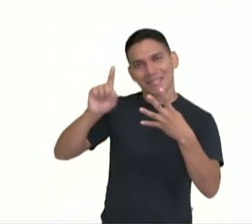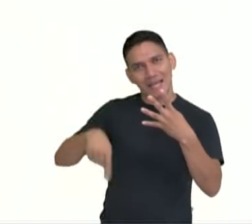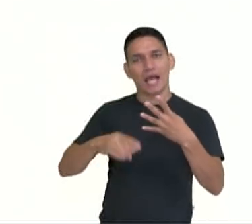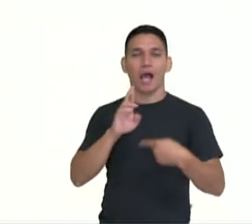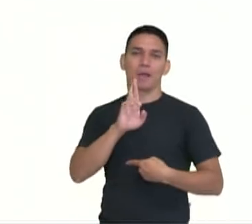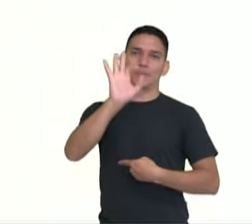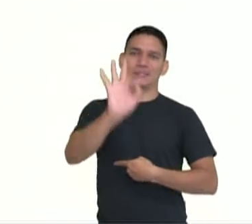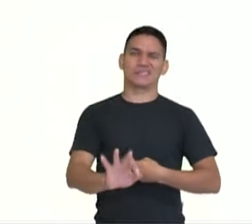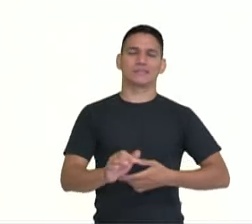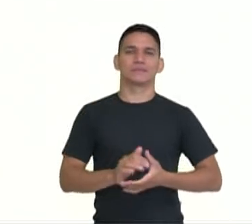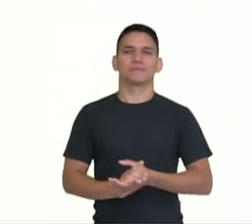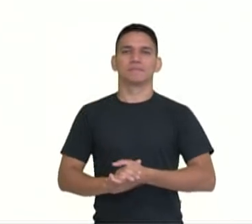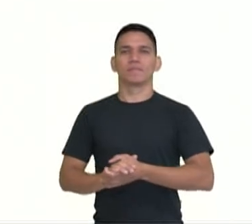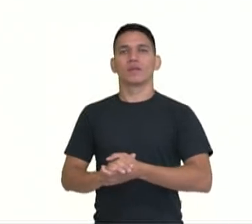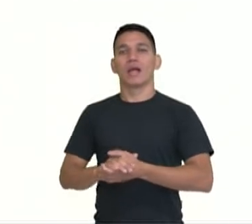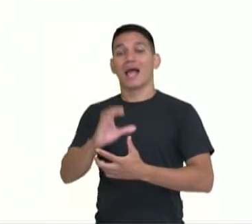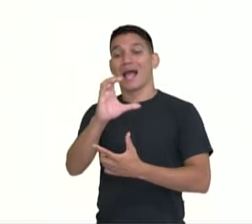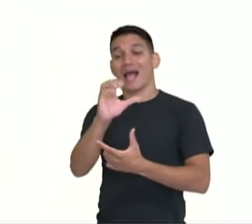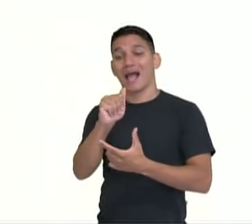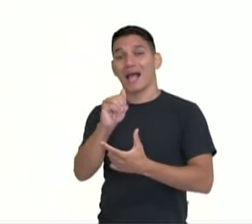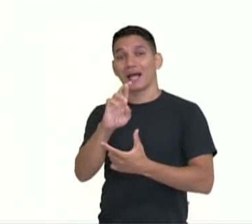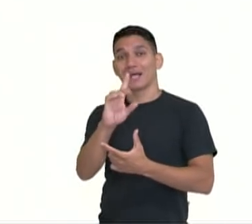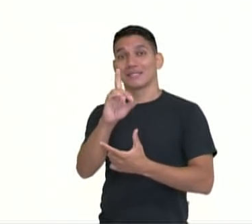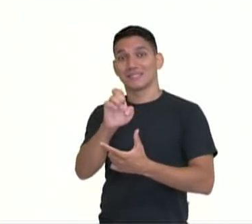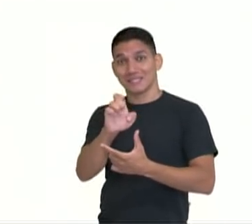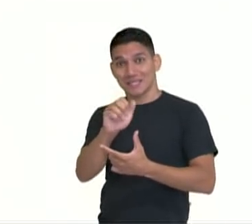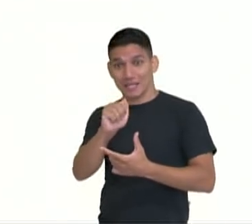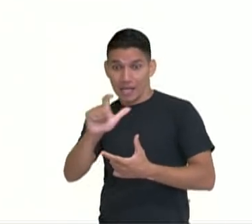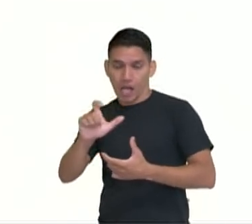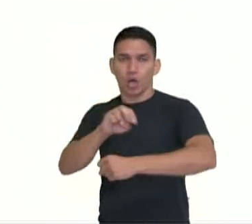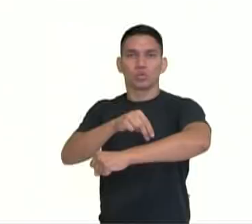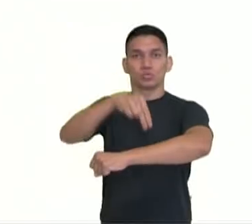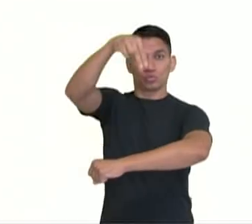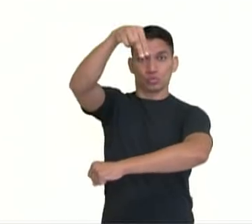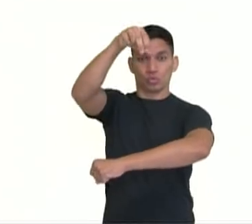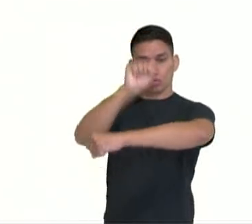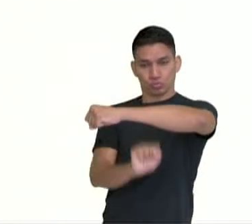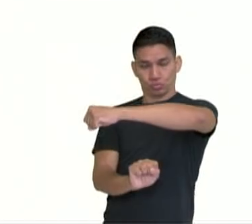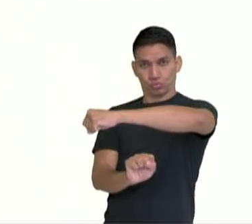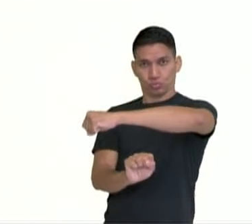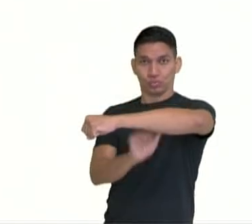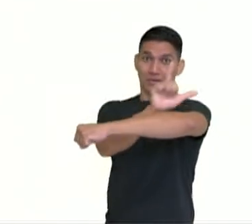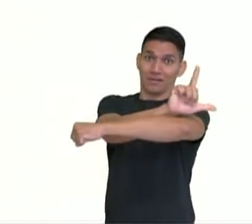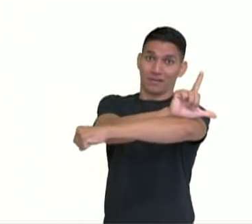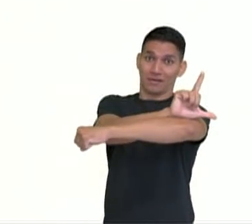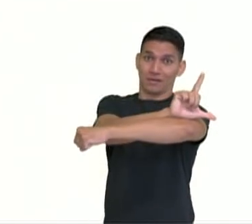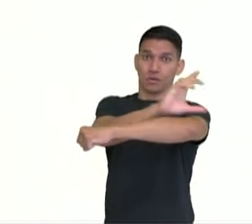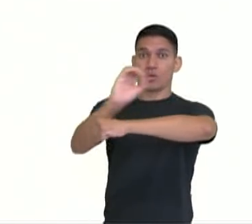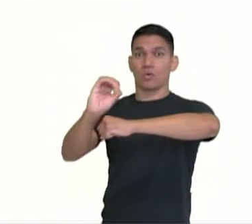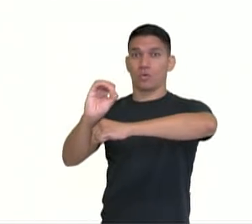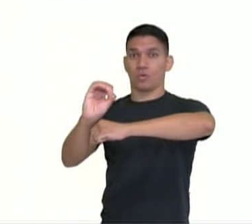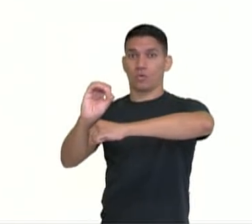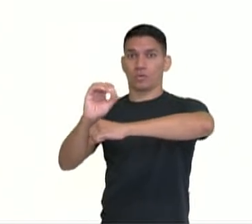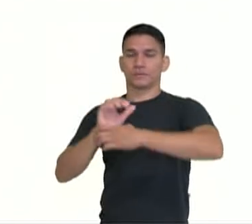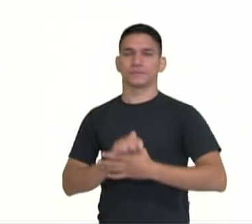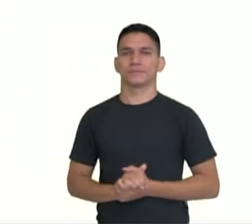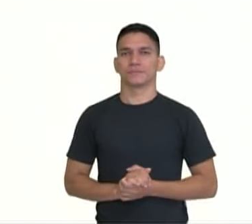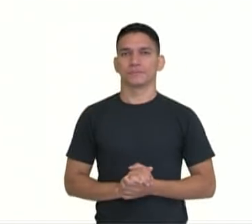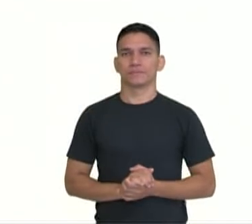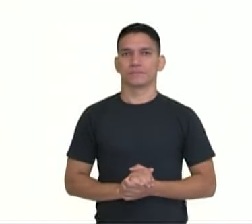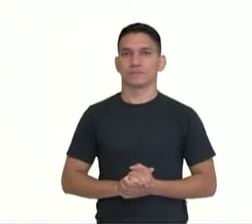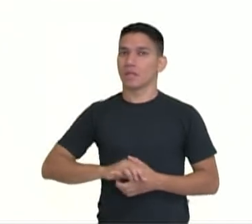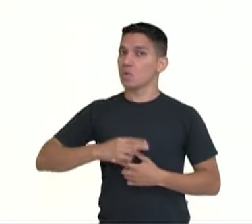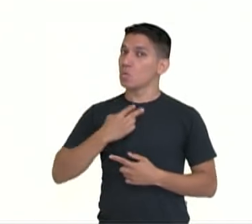a resposta certa. Pontos cardeais: norte, sul, leste e oeste.